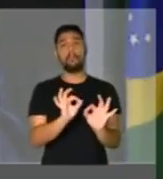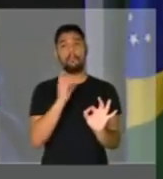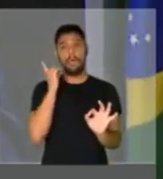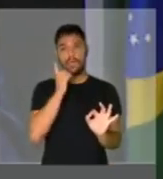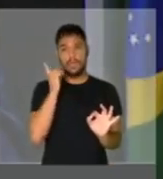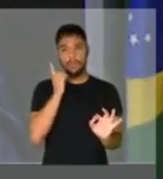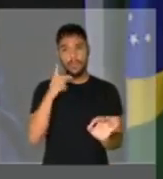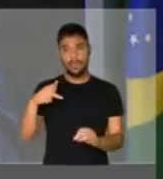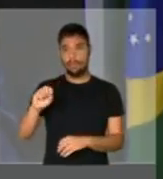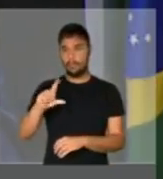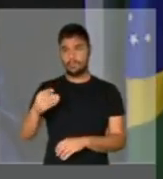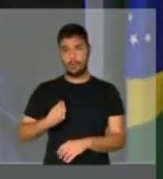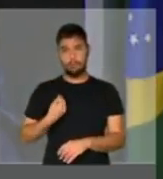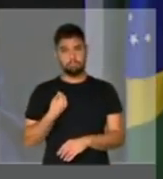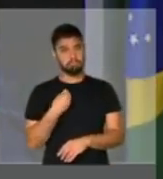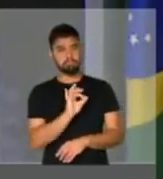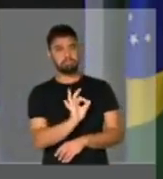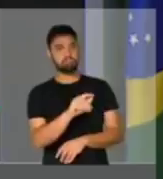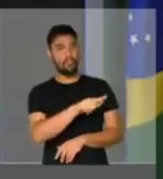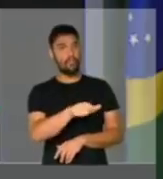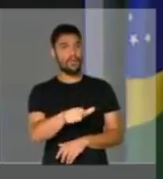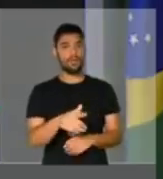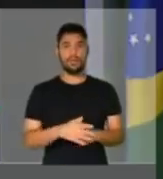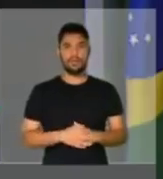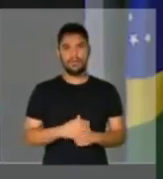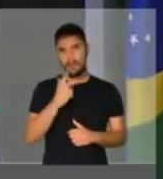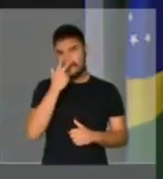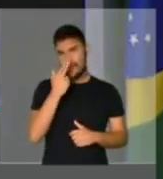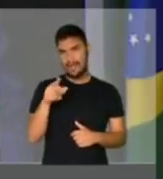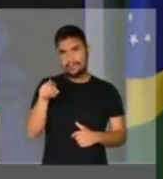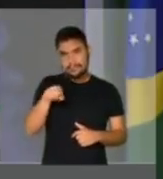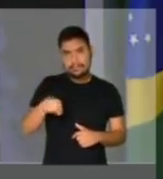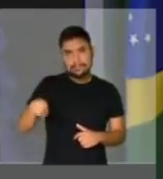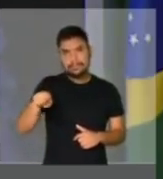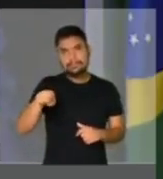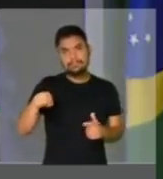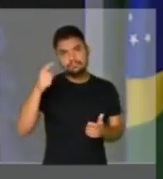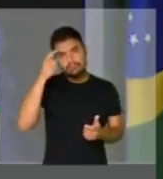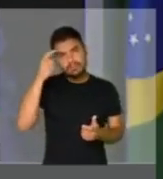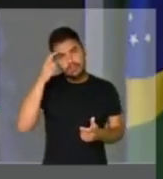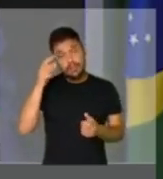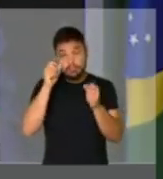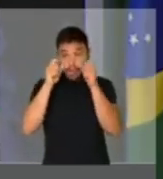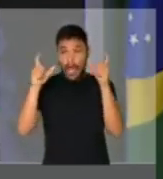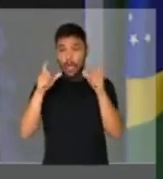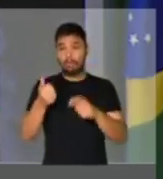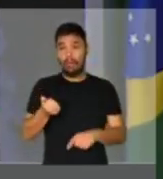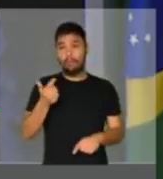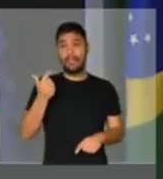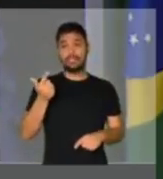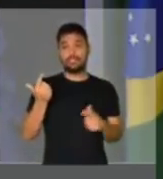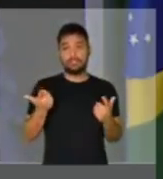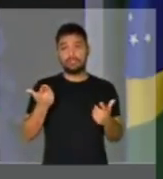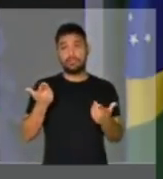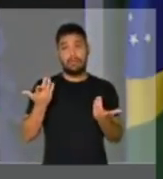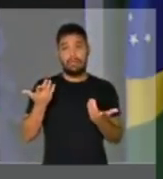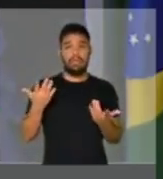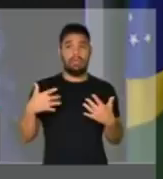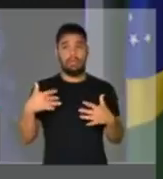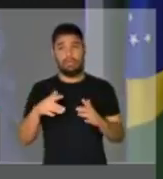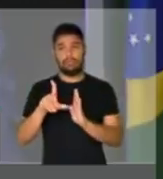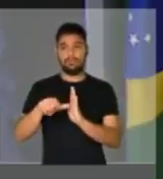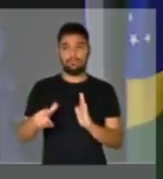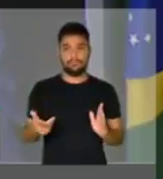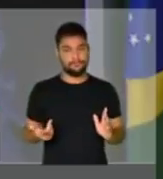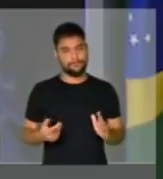nenhum parlamentar do PSOL naquela bancada. Acho que o pessoal achou que acordar meio-dia era uma coisa muito tarde, né? E outro